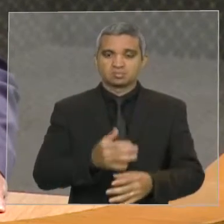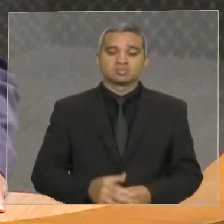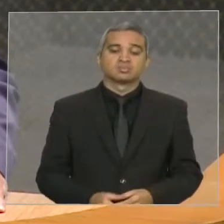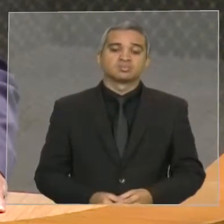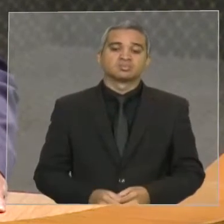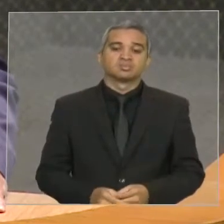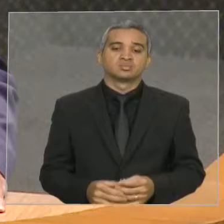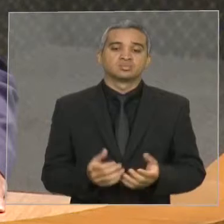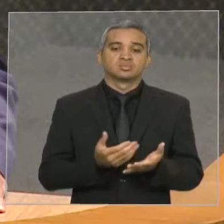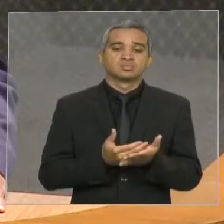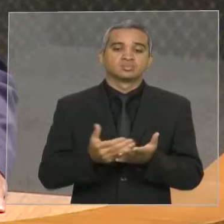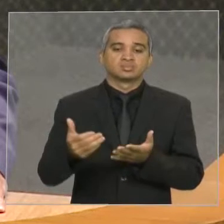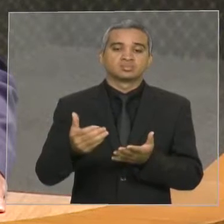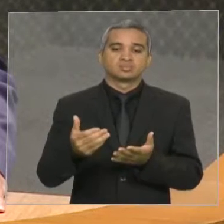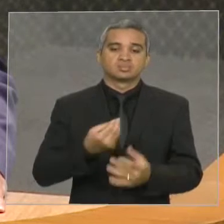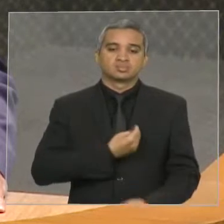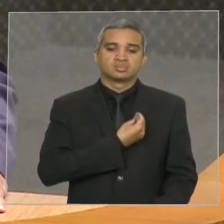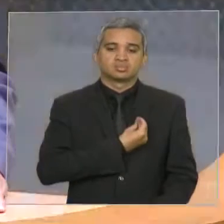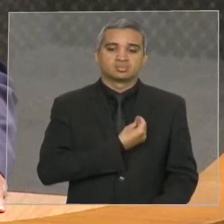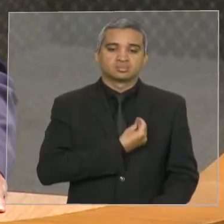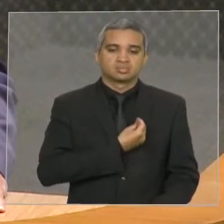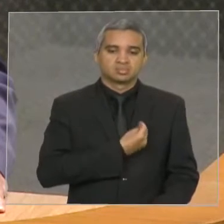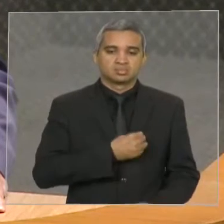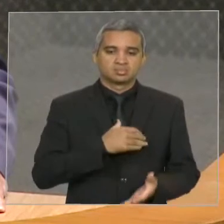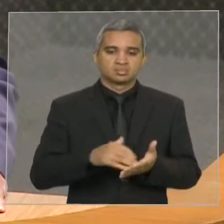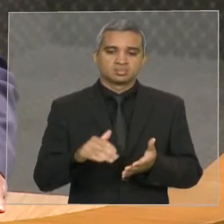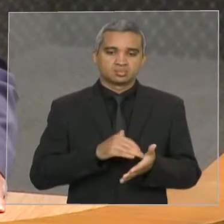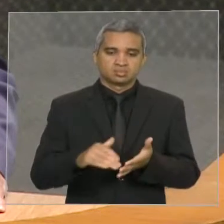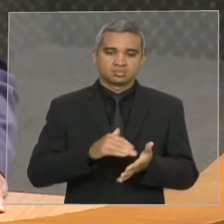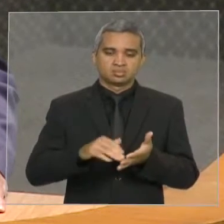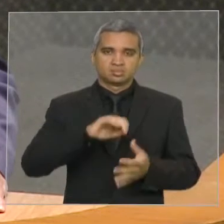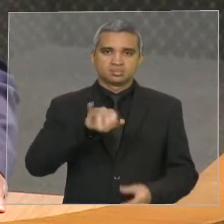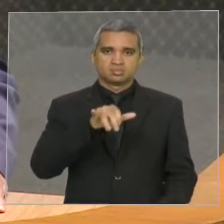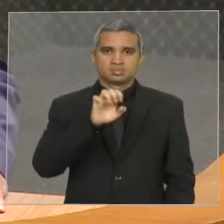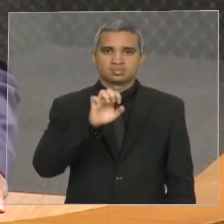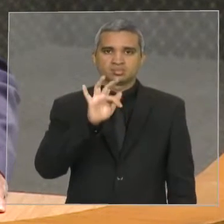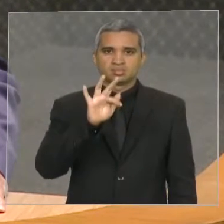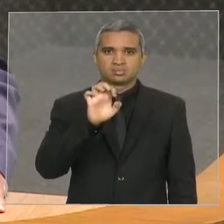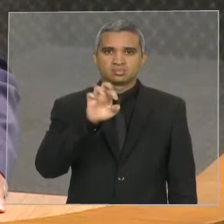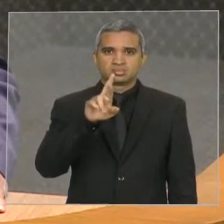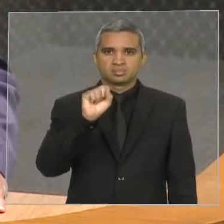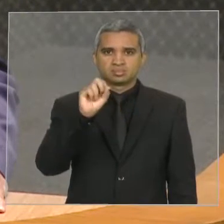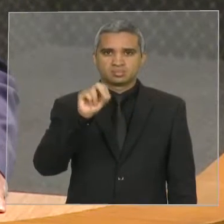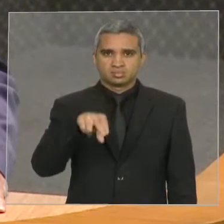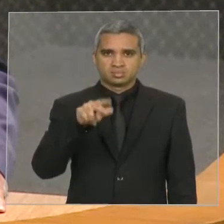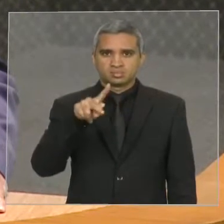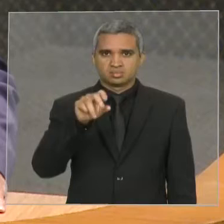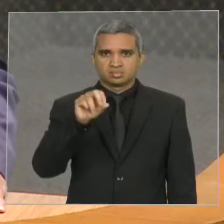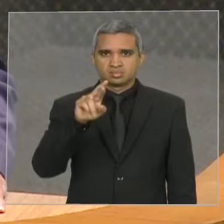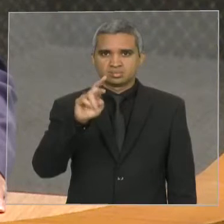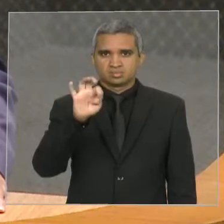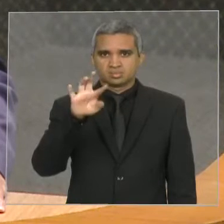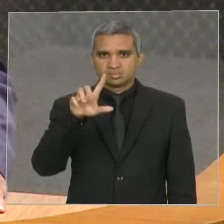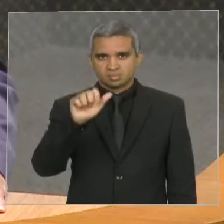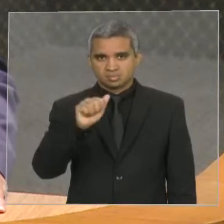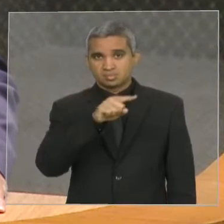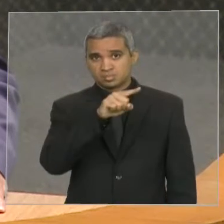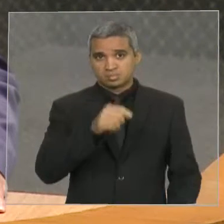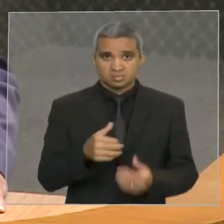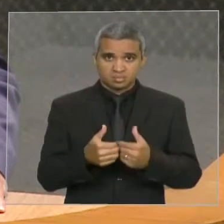presença do secretário Jefferson Portela, com o apoio do governador Flávio Dino, um posto